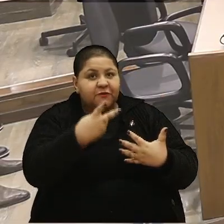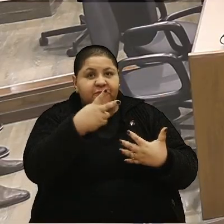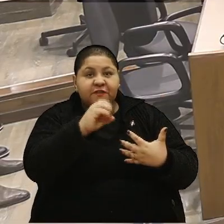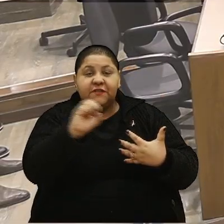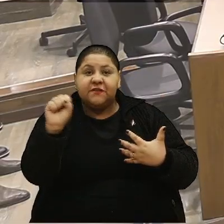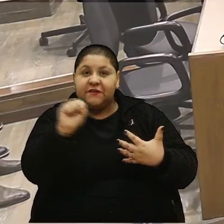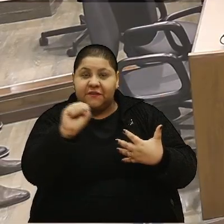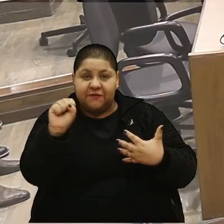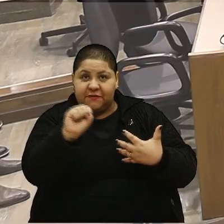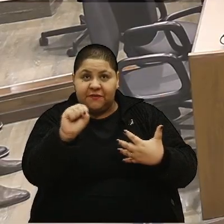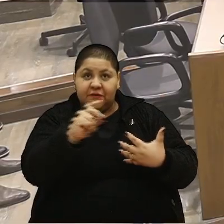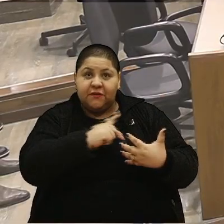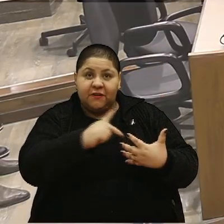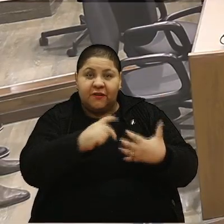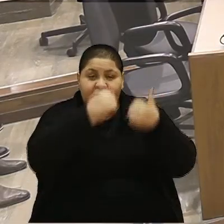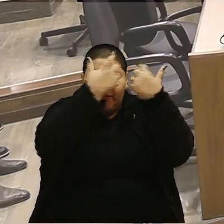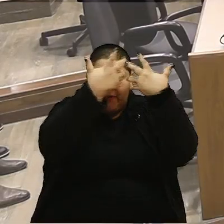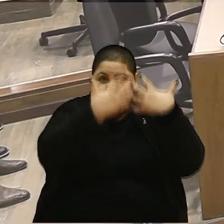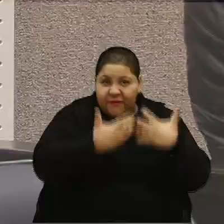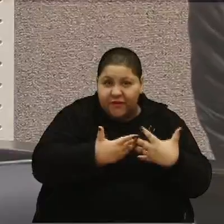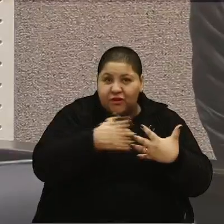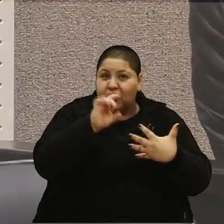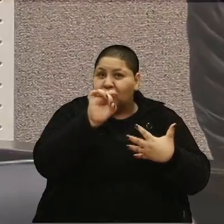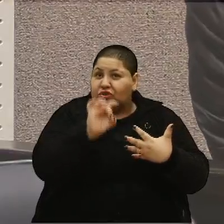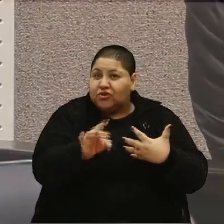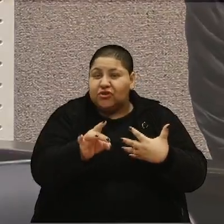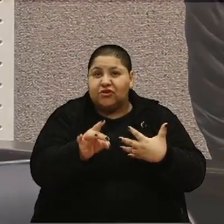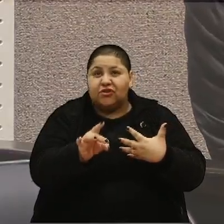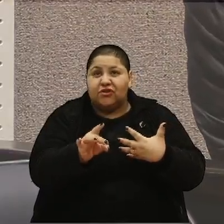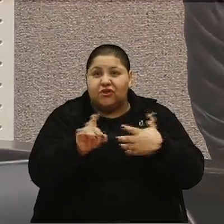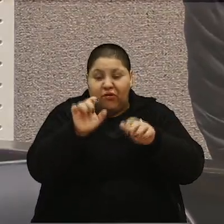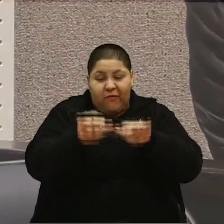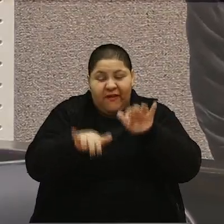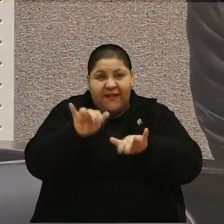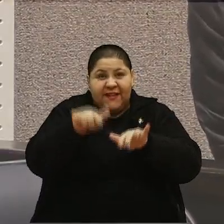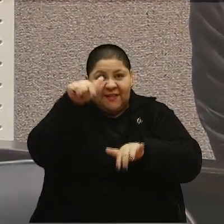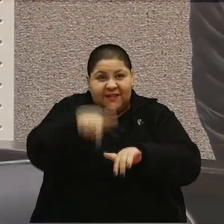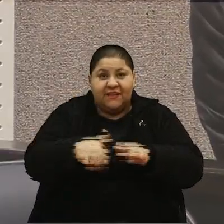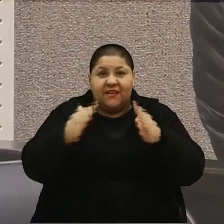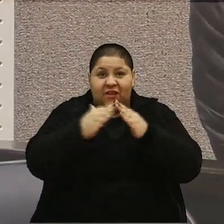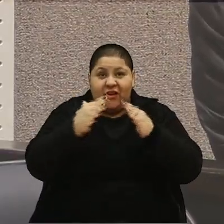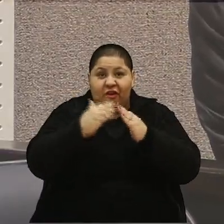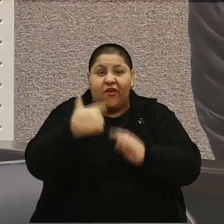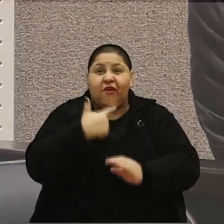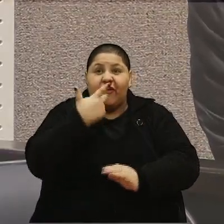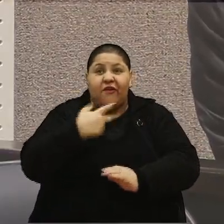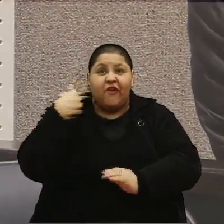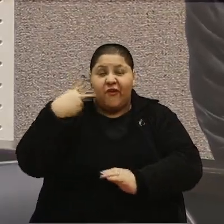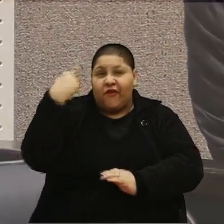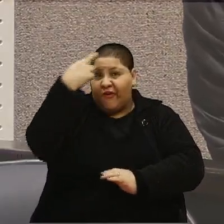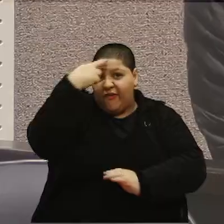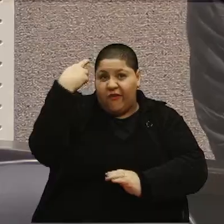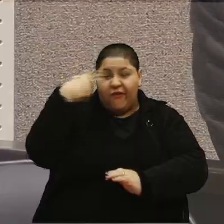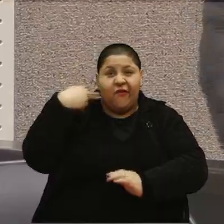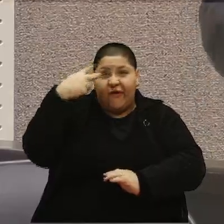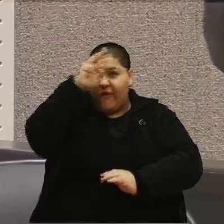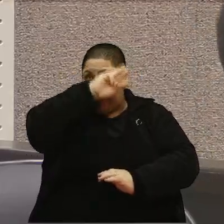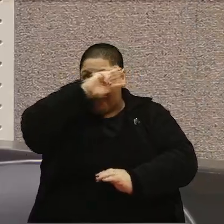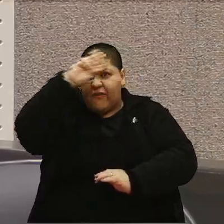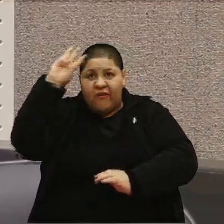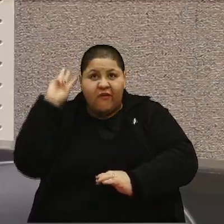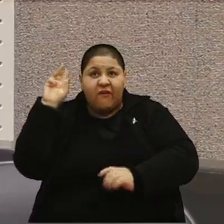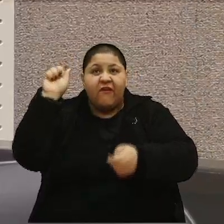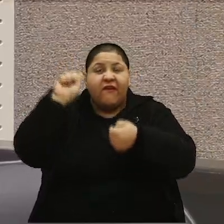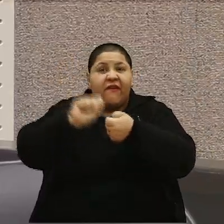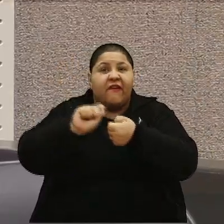vereador. Presidente, o que eu quero justificar, basta pegar as notas taquígrafas dessa casa. Eu estou dizendo que o vereador Rafael e o vereador Juliano Valim